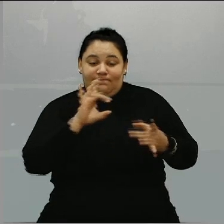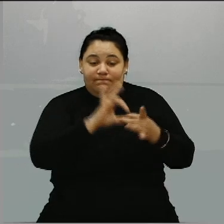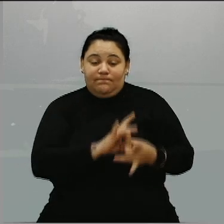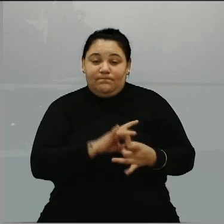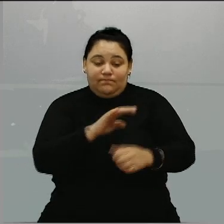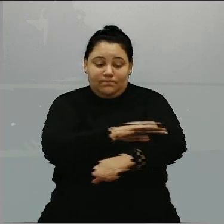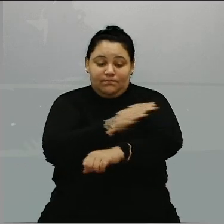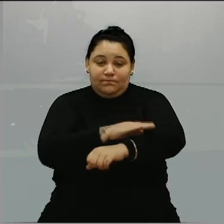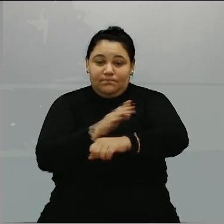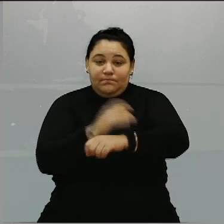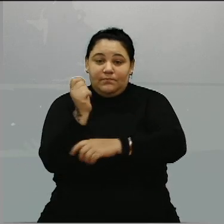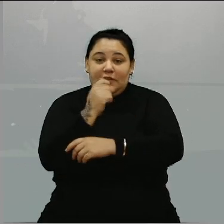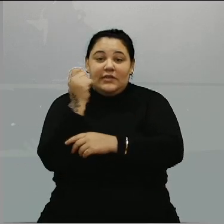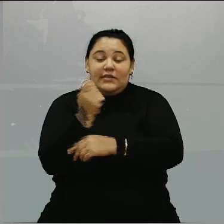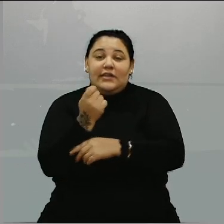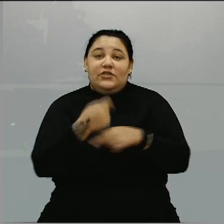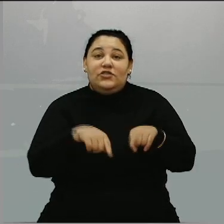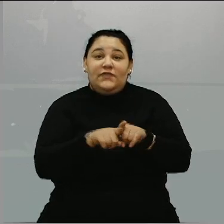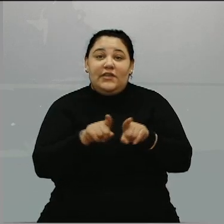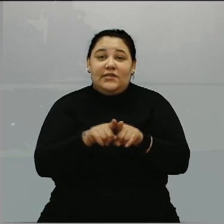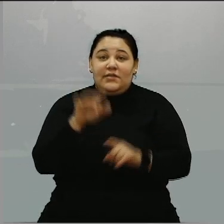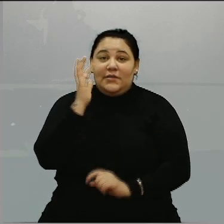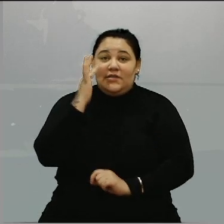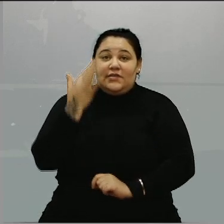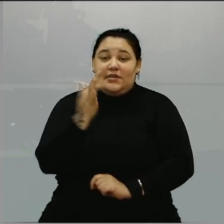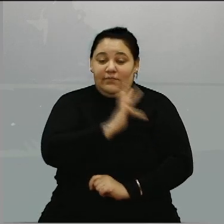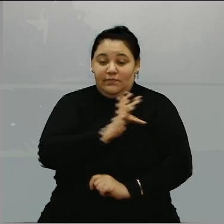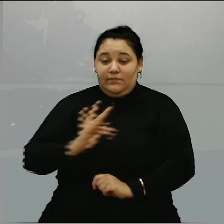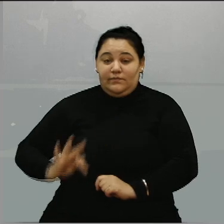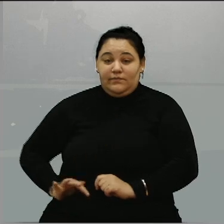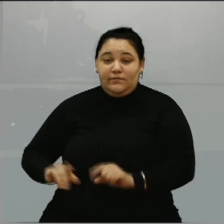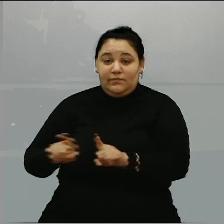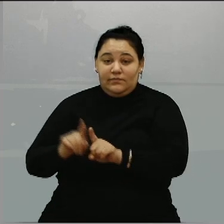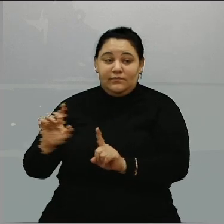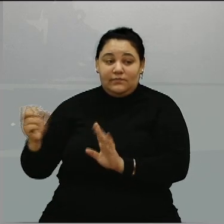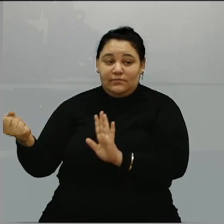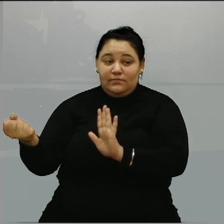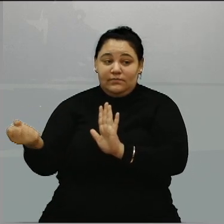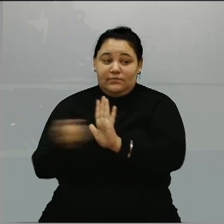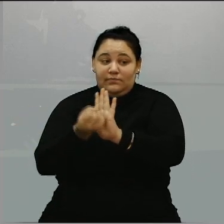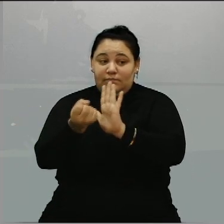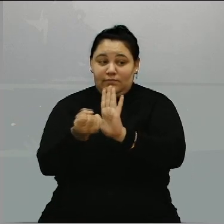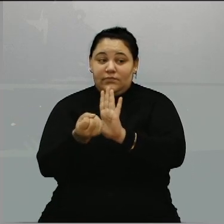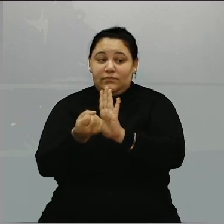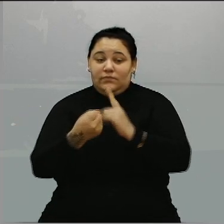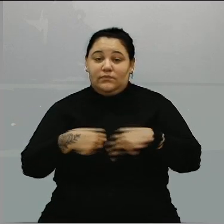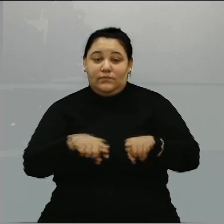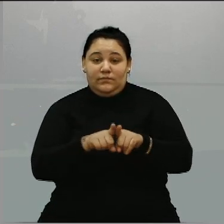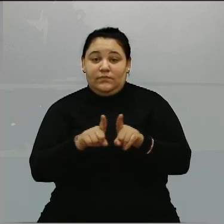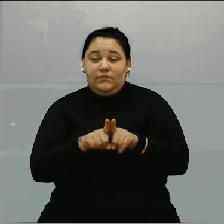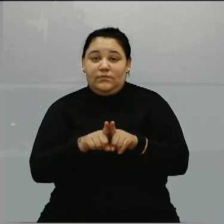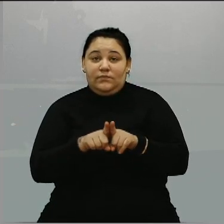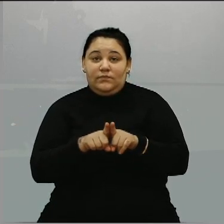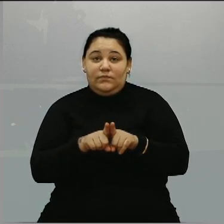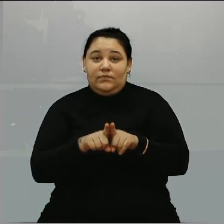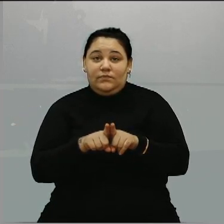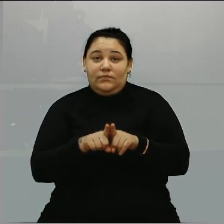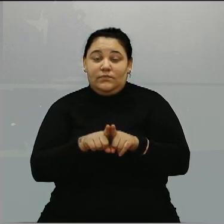uma situação que acontece em Farroupilha vai impactar na economia caxiense, aconteceu em Bento, aconteceu em Veranópolis,